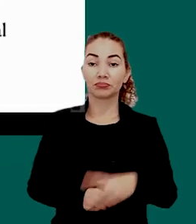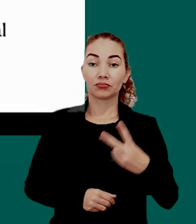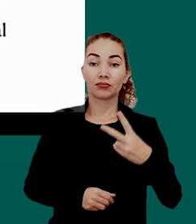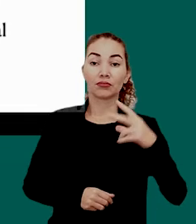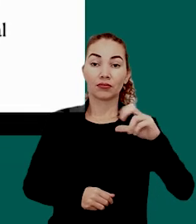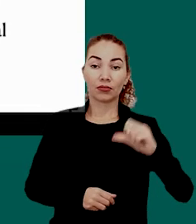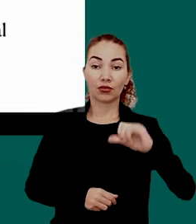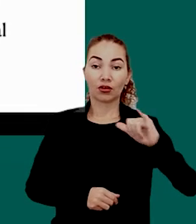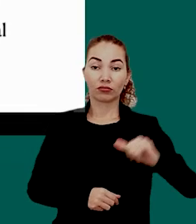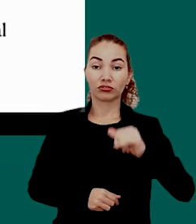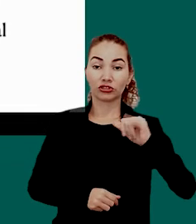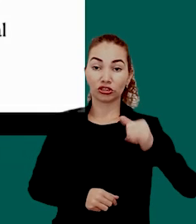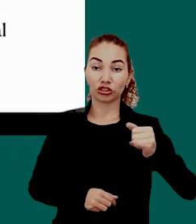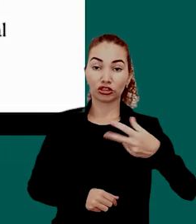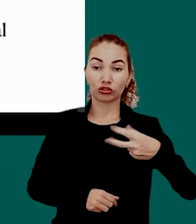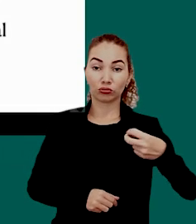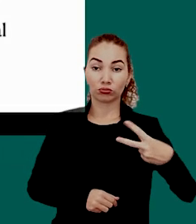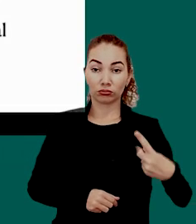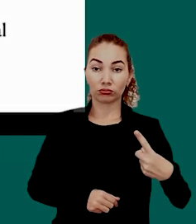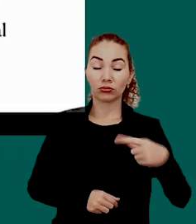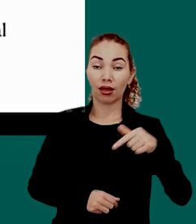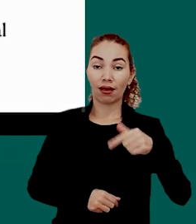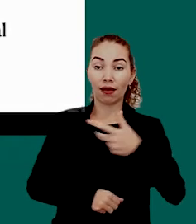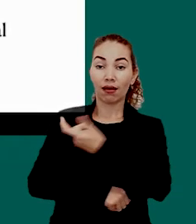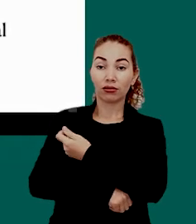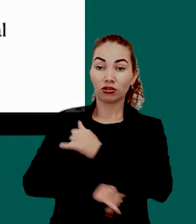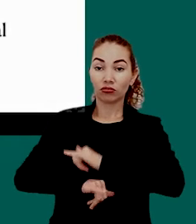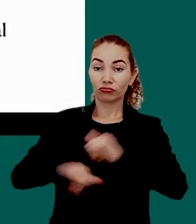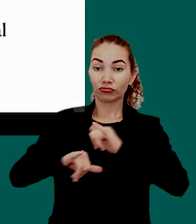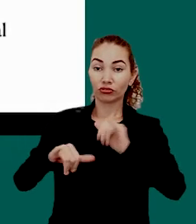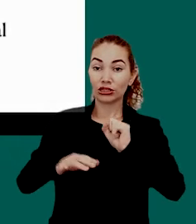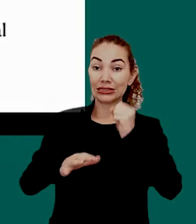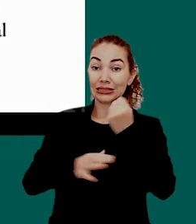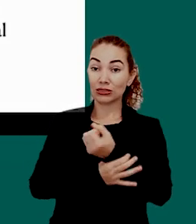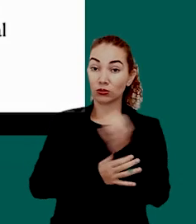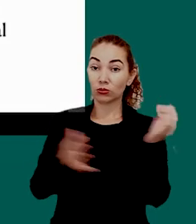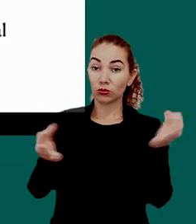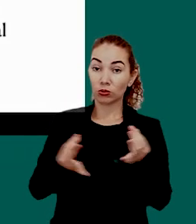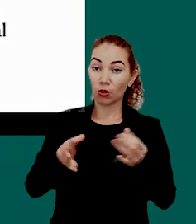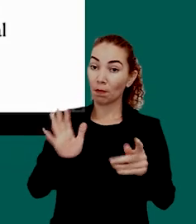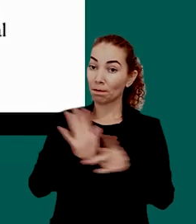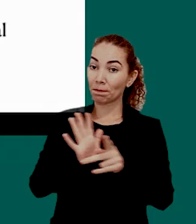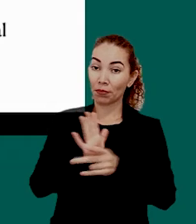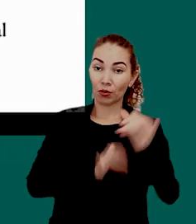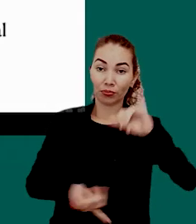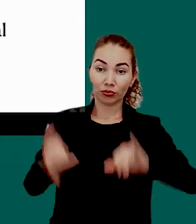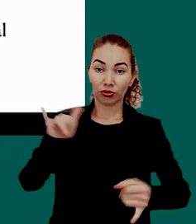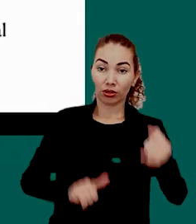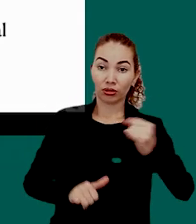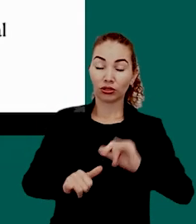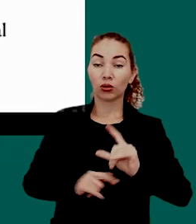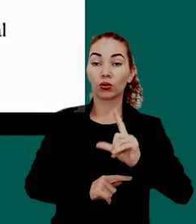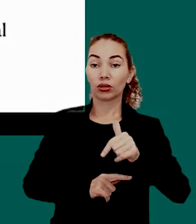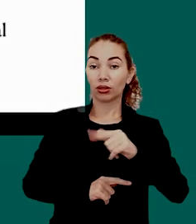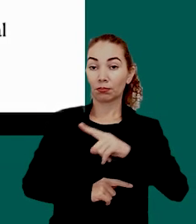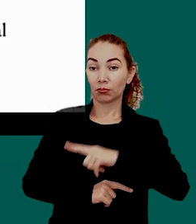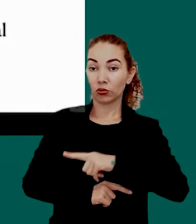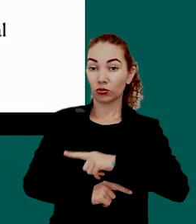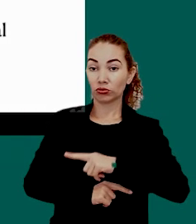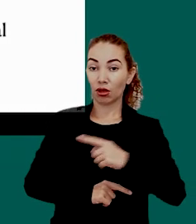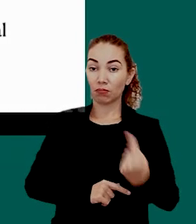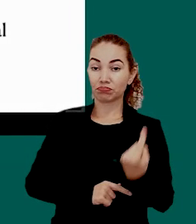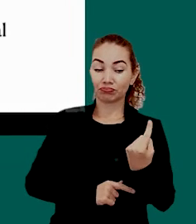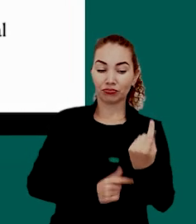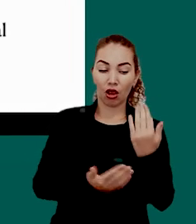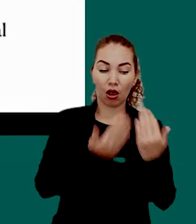de janeiro de 2021, essa vacina é anunciada como segura e eficaz pelo próprio laboratório, né, depois tem uma análise